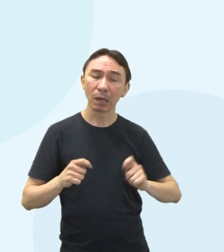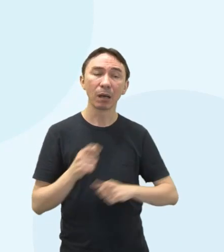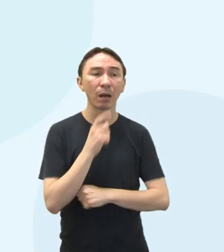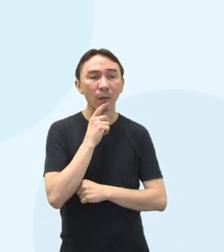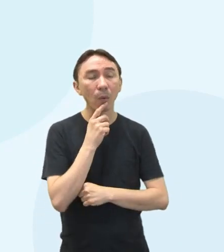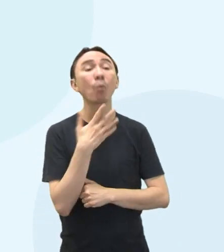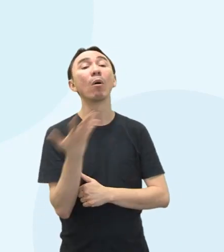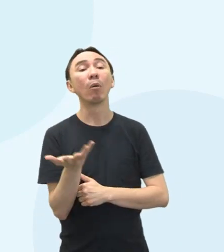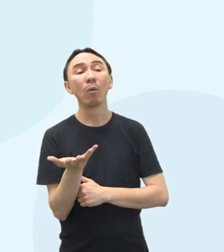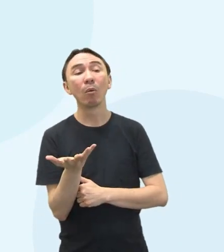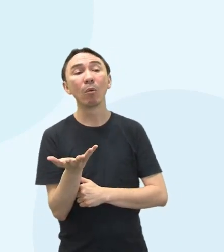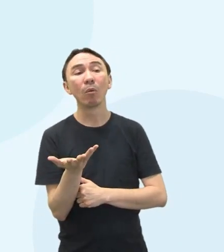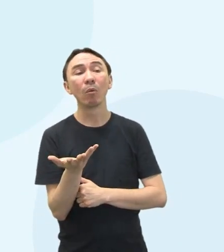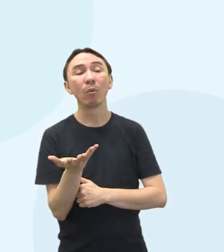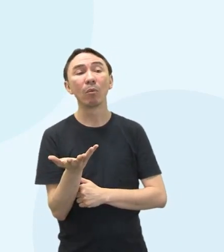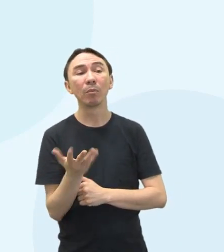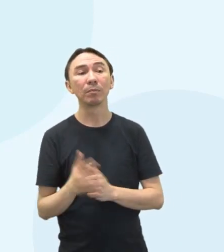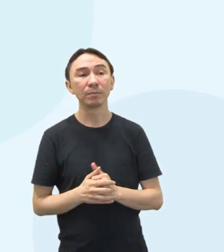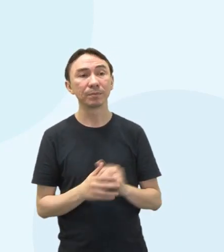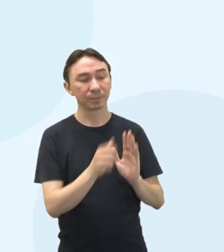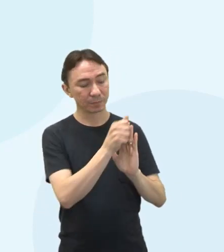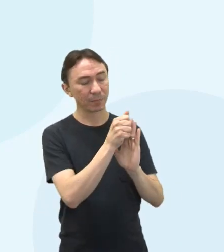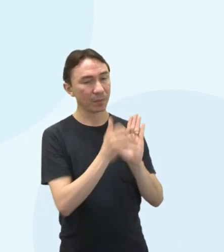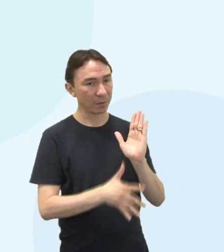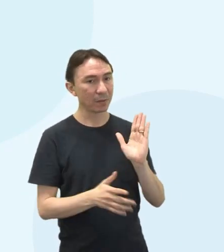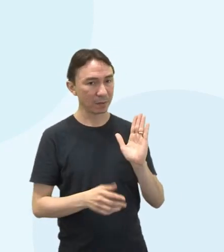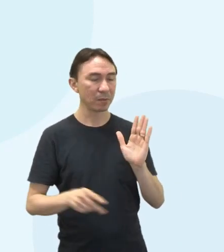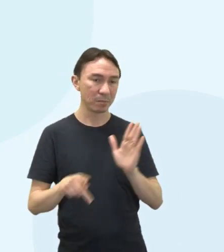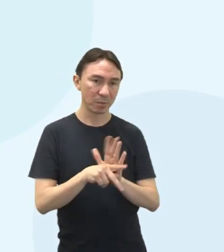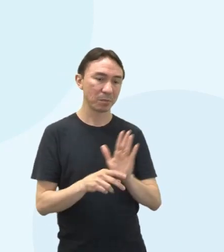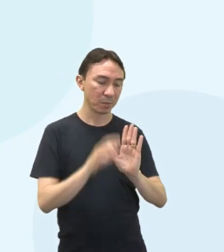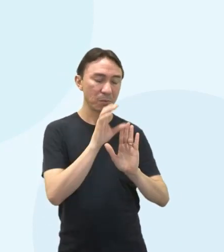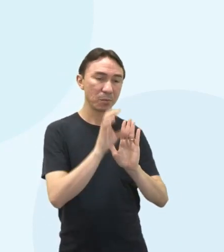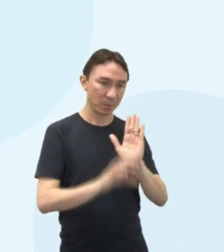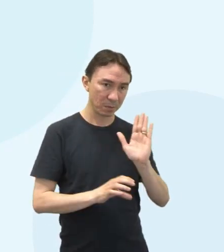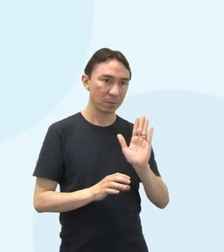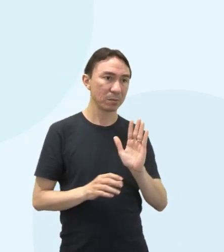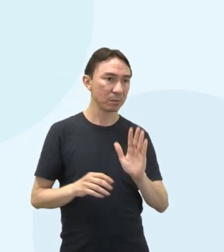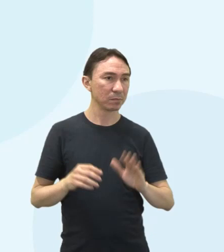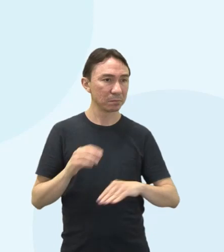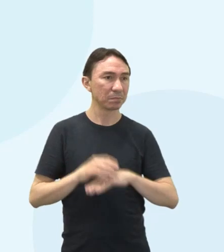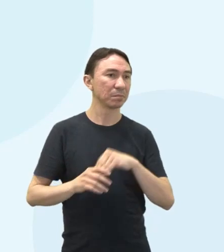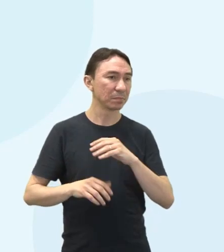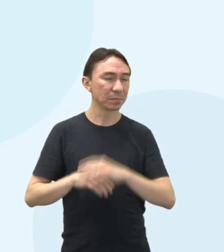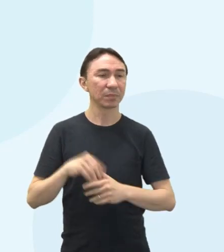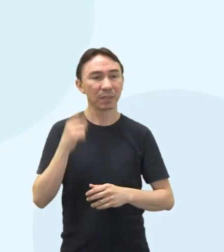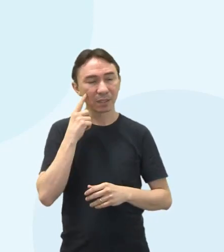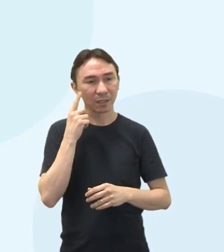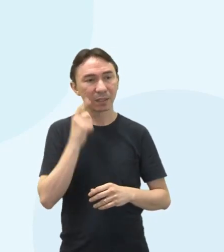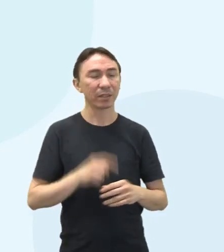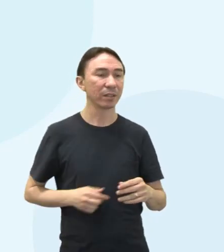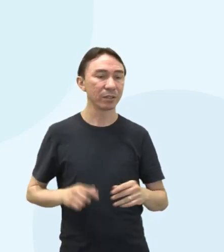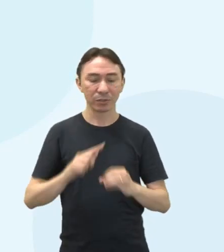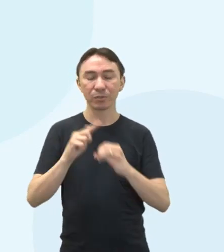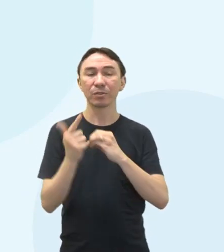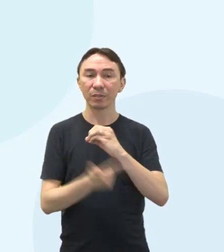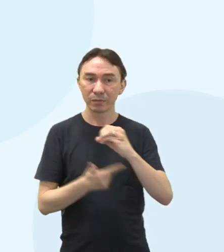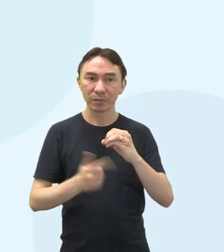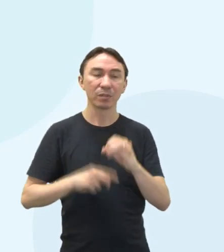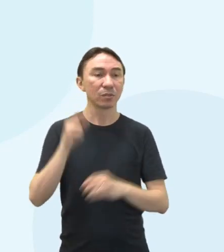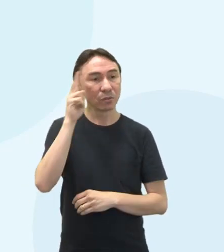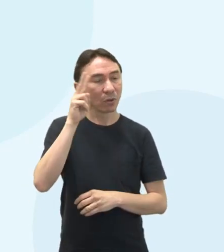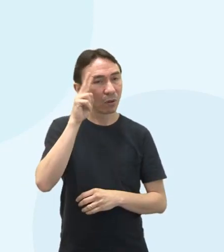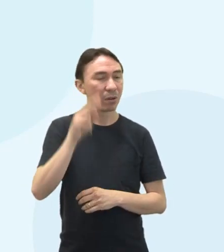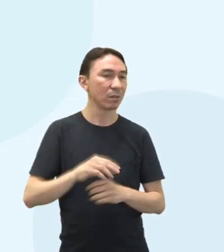do do currículo em Ação né sociedade na natureza Geografia História caderno dos